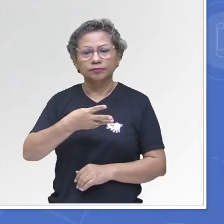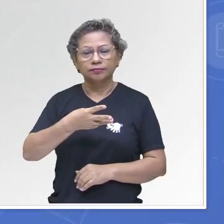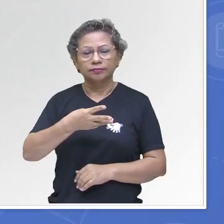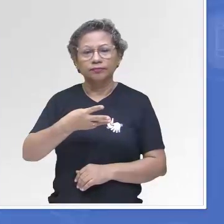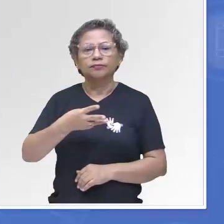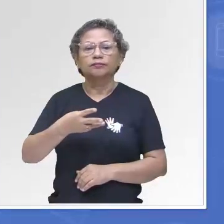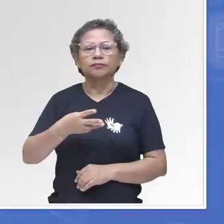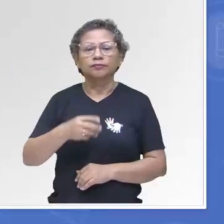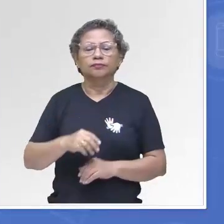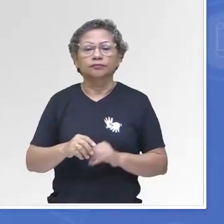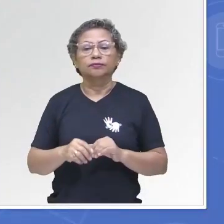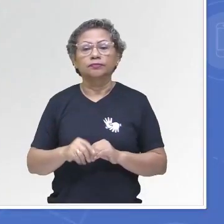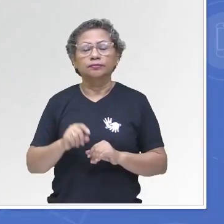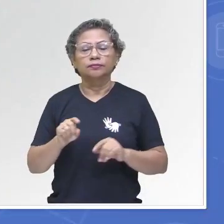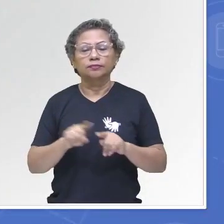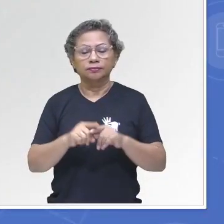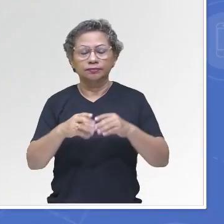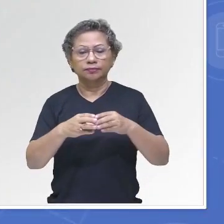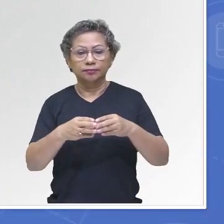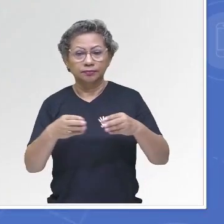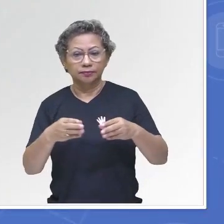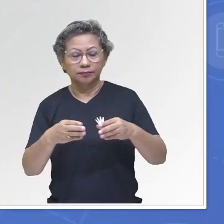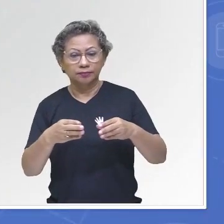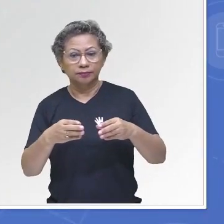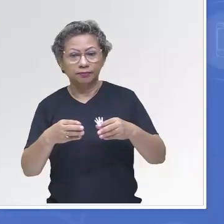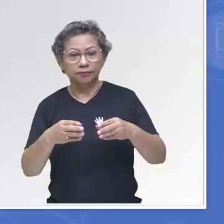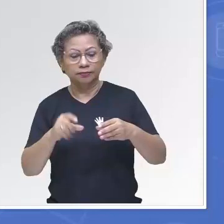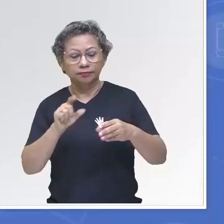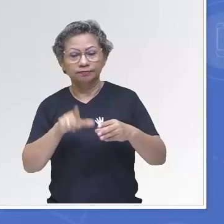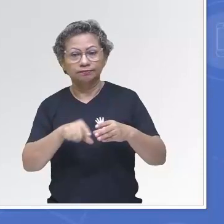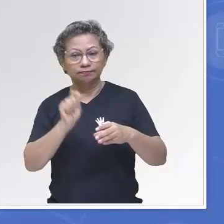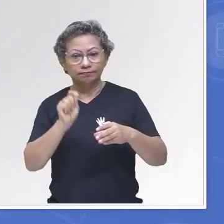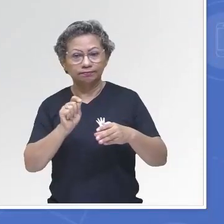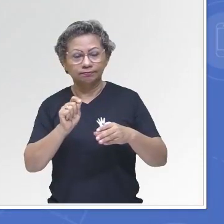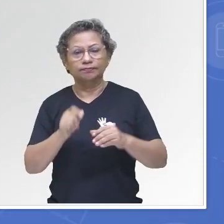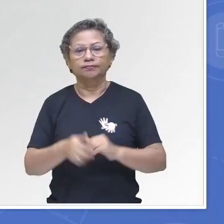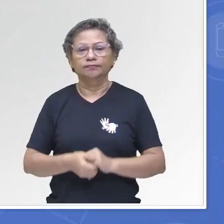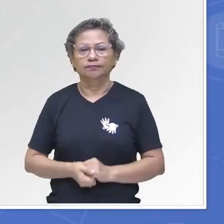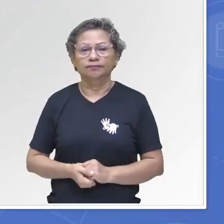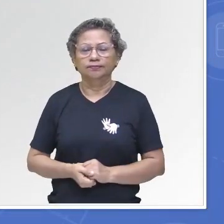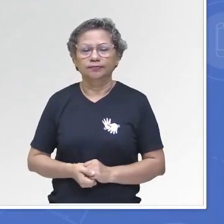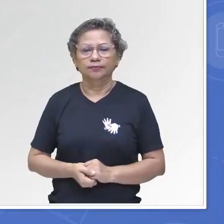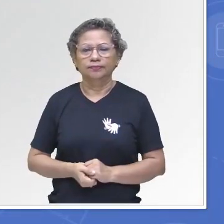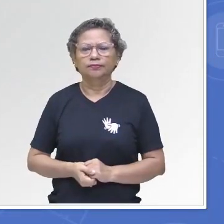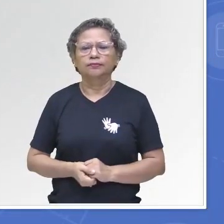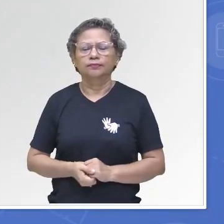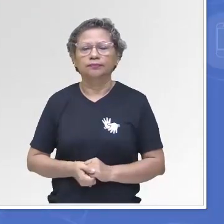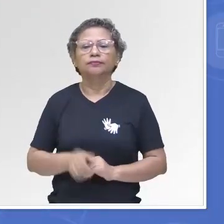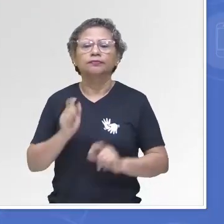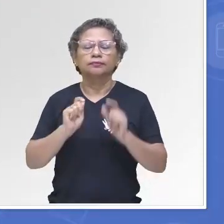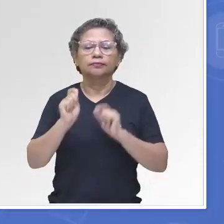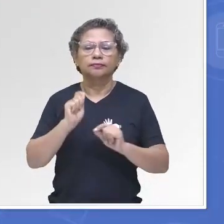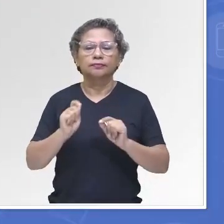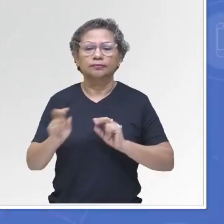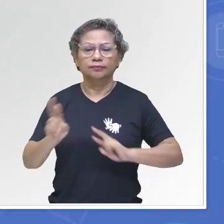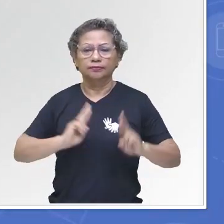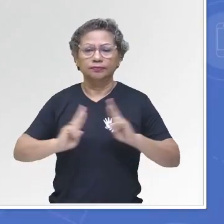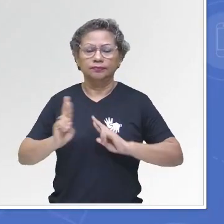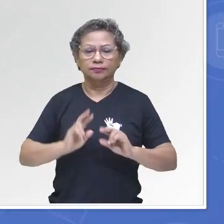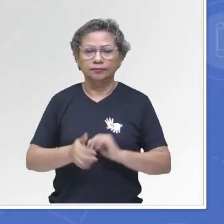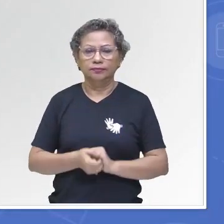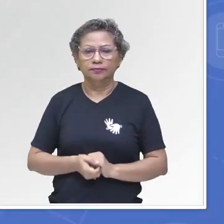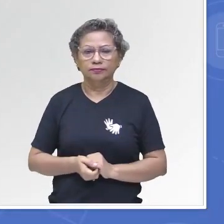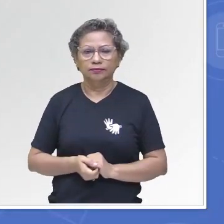alunos. Beleza, daqui a pouco nós vamos conferir no gabarito, hein? Vamos ver quem mais respondeu aí nossas questões. Olha